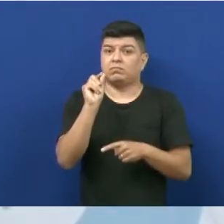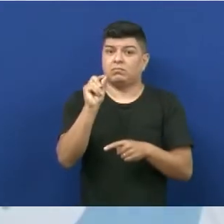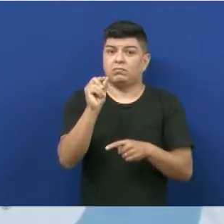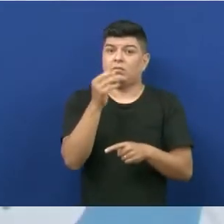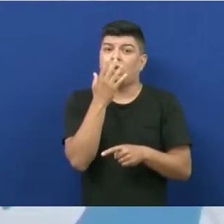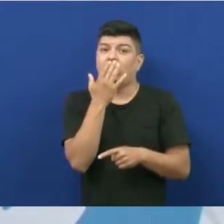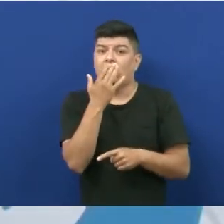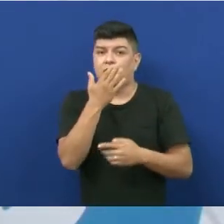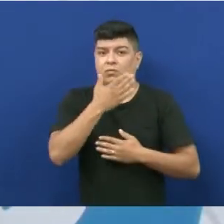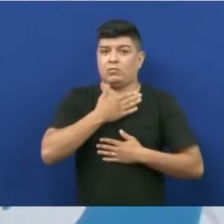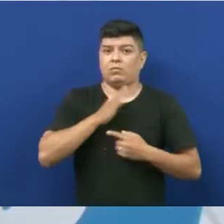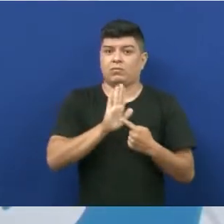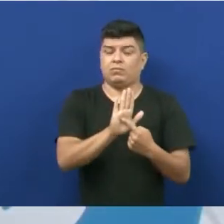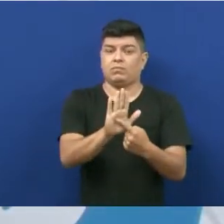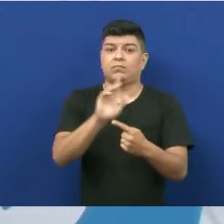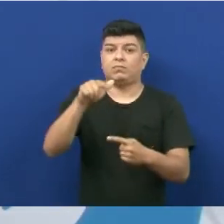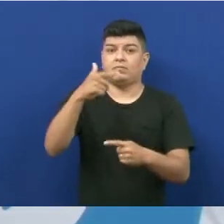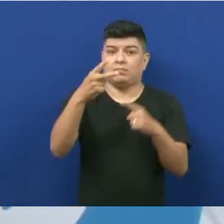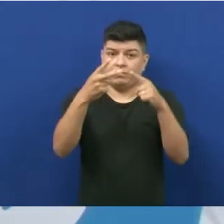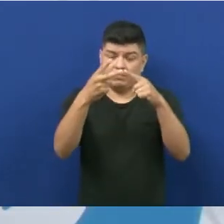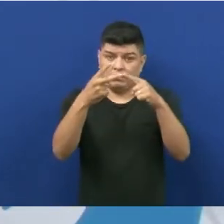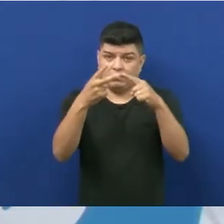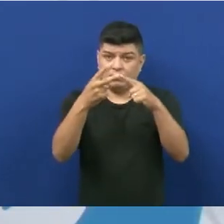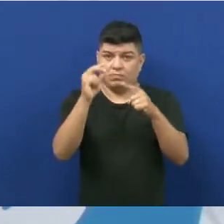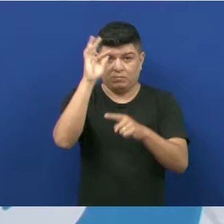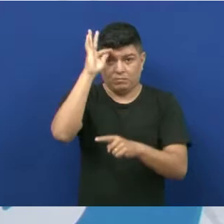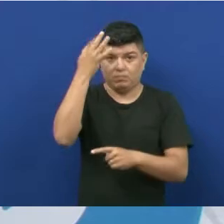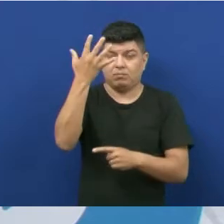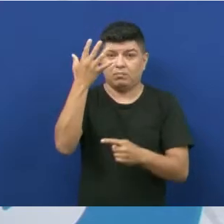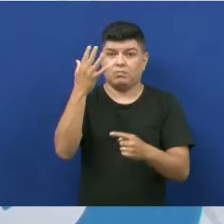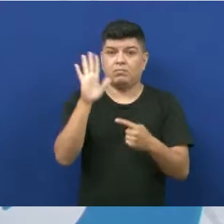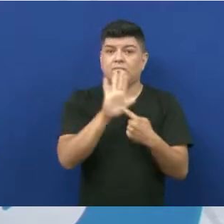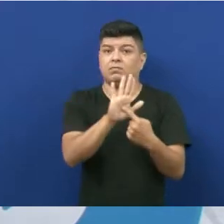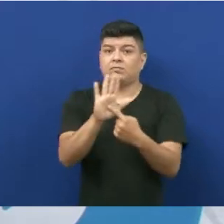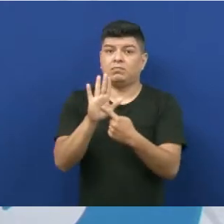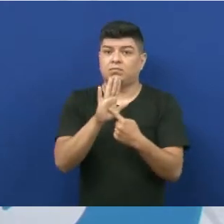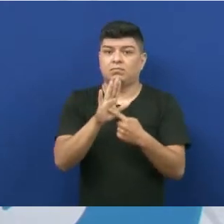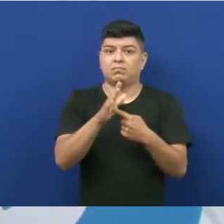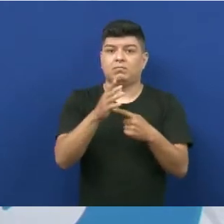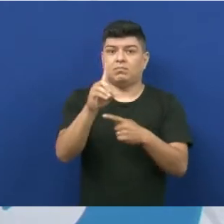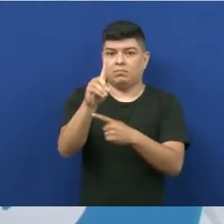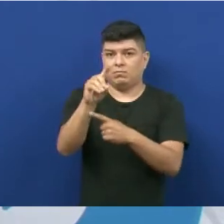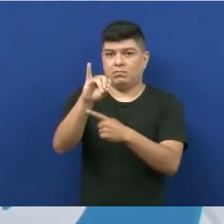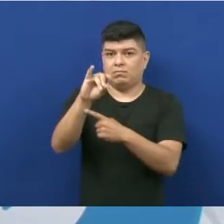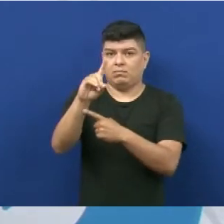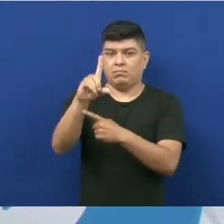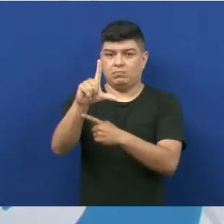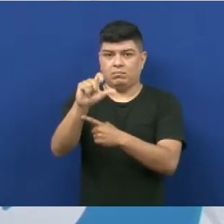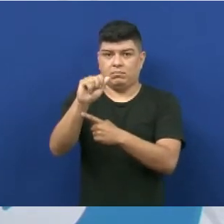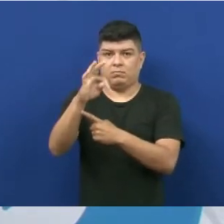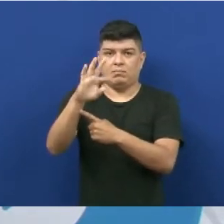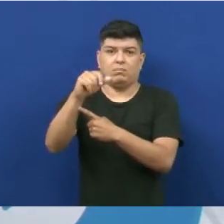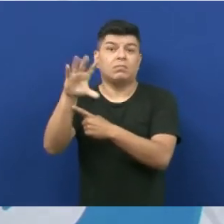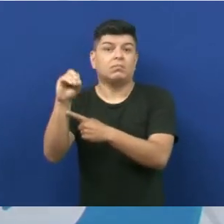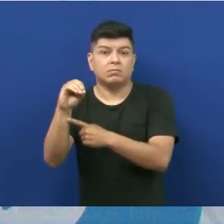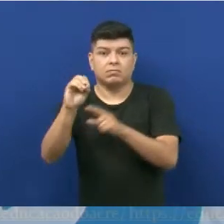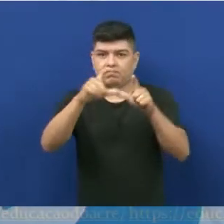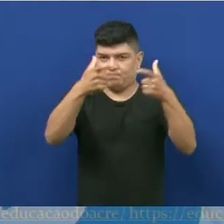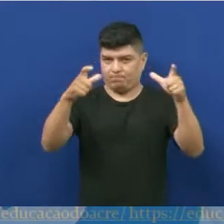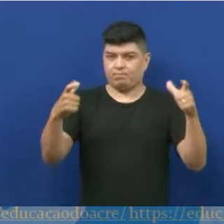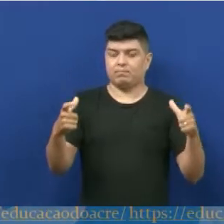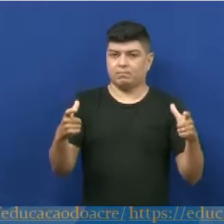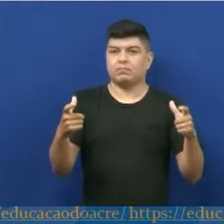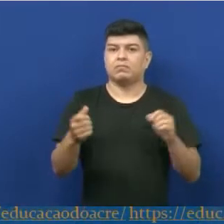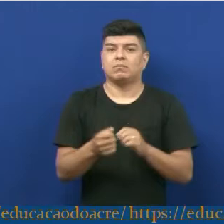que um corpo apresenta e a outra é um fenômeno conhecido como dilatação. Vamos iniciar então falando